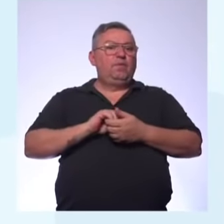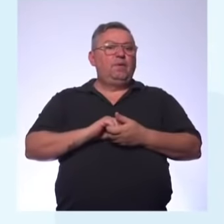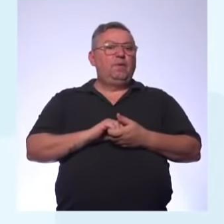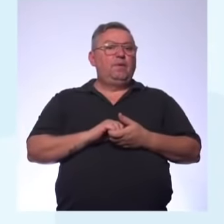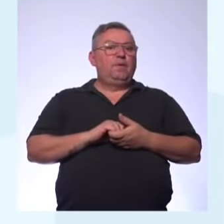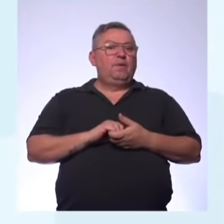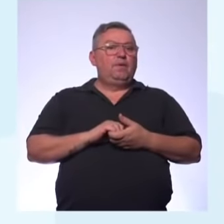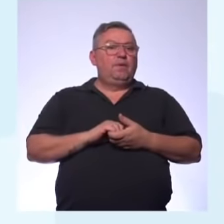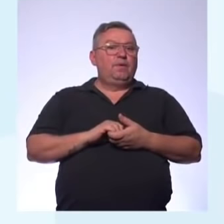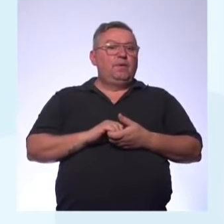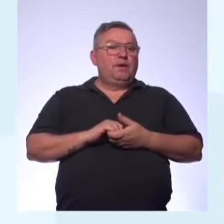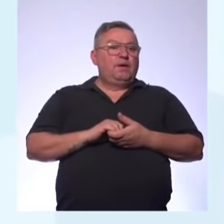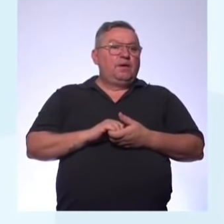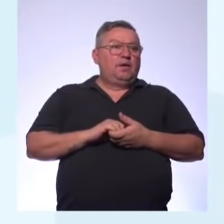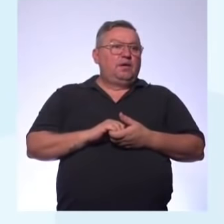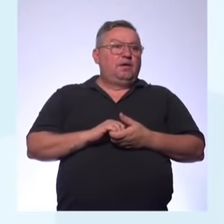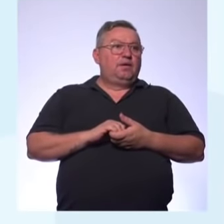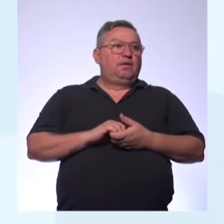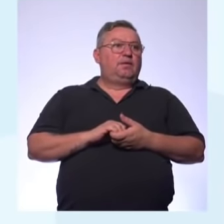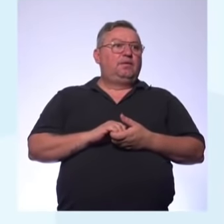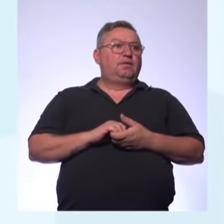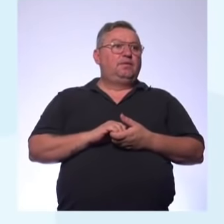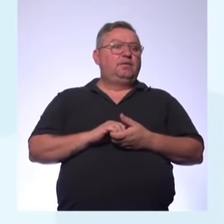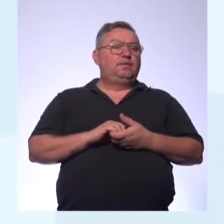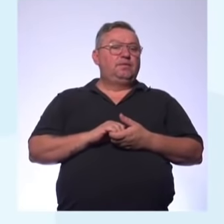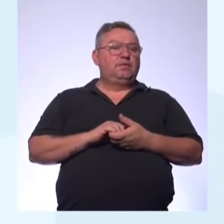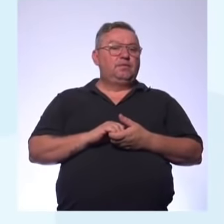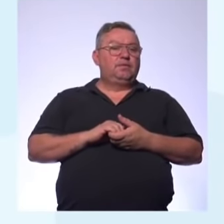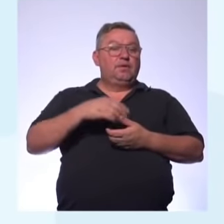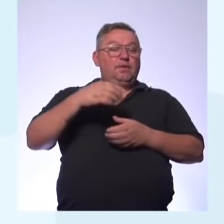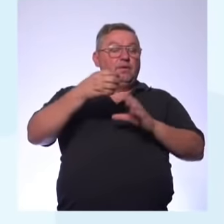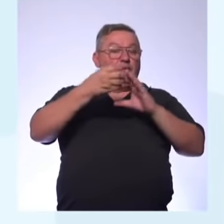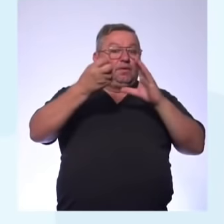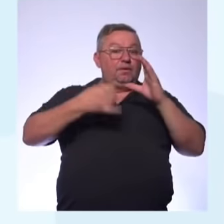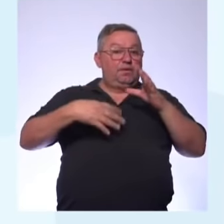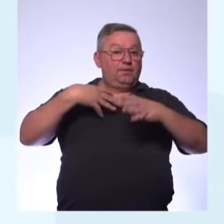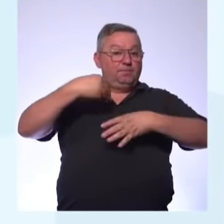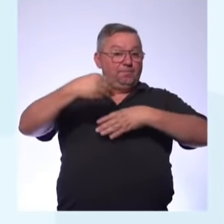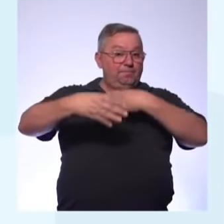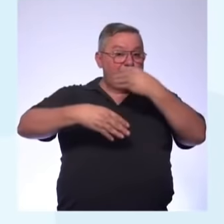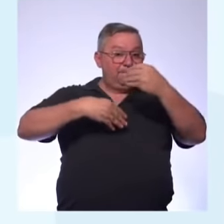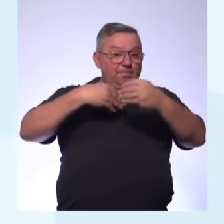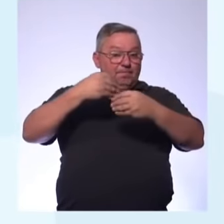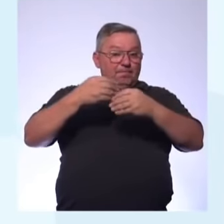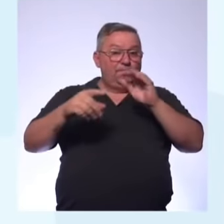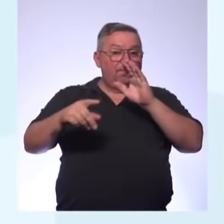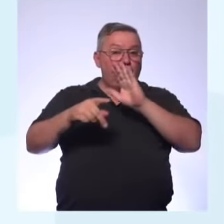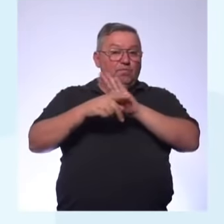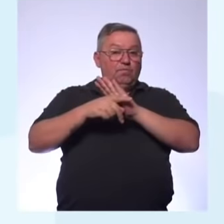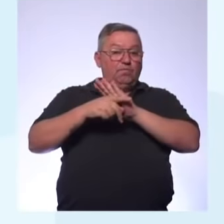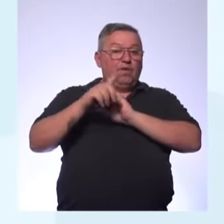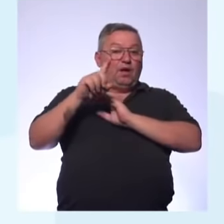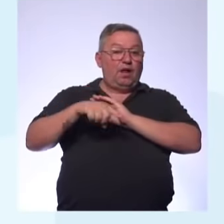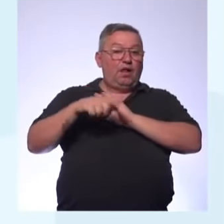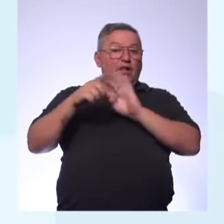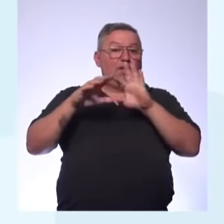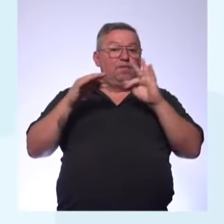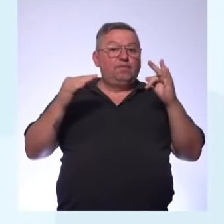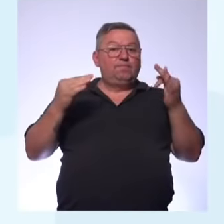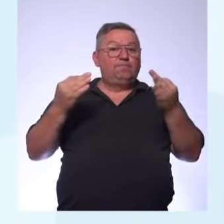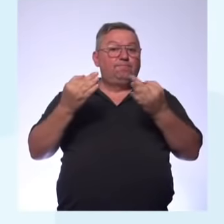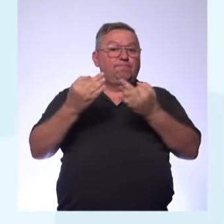características da tarde terminei de maior parents as características herdadas são características que são